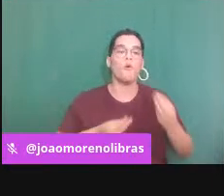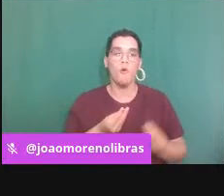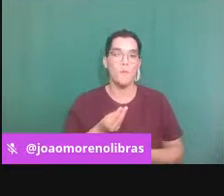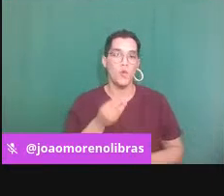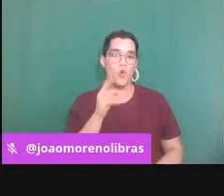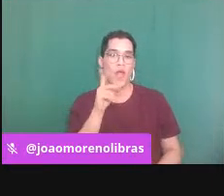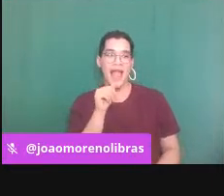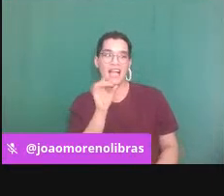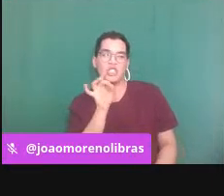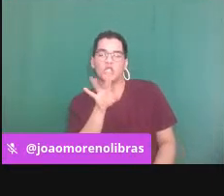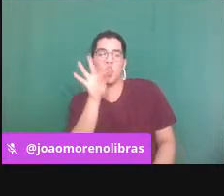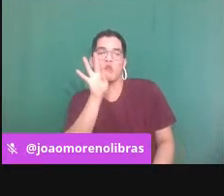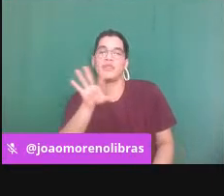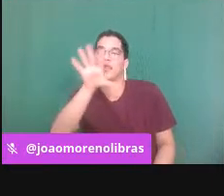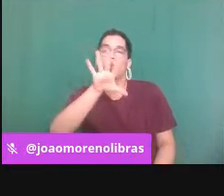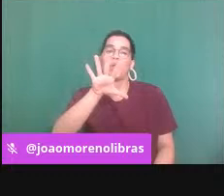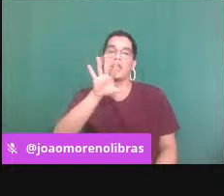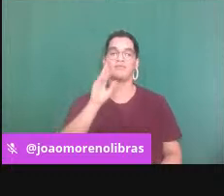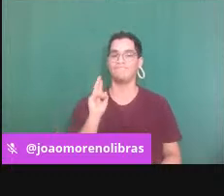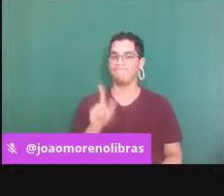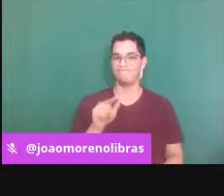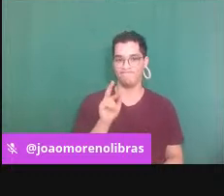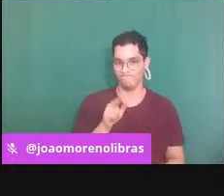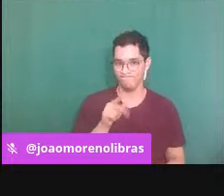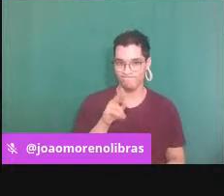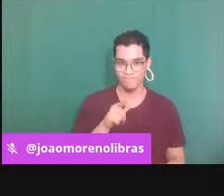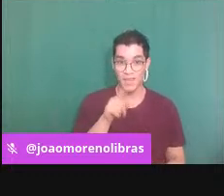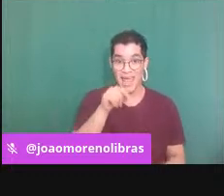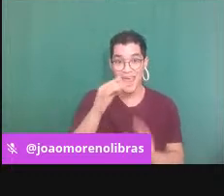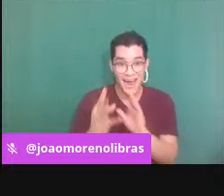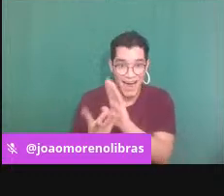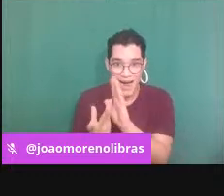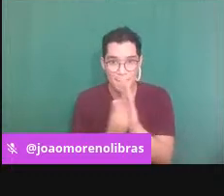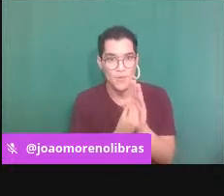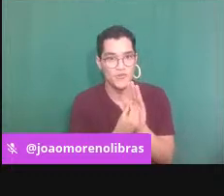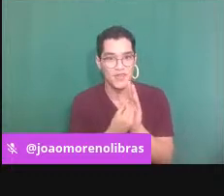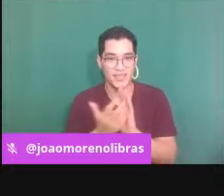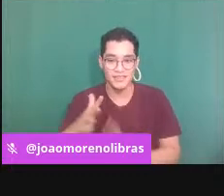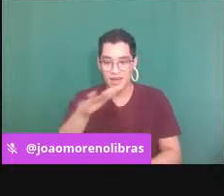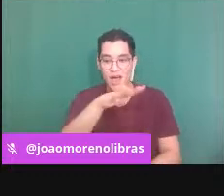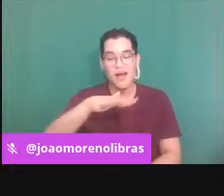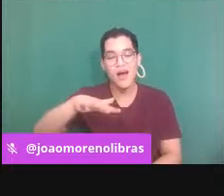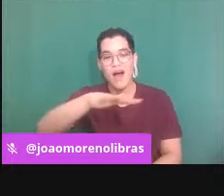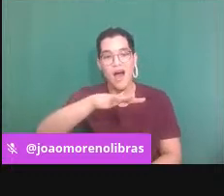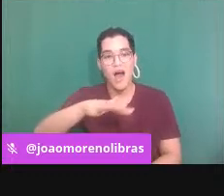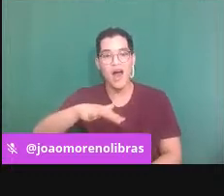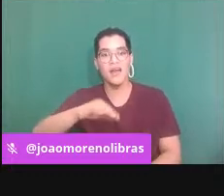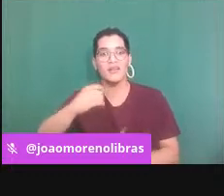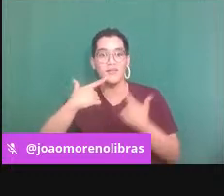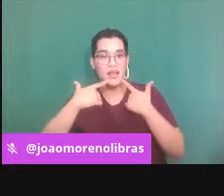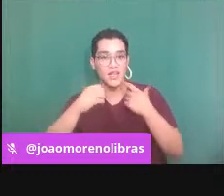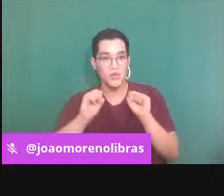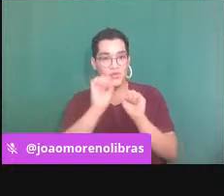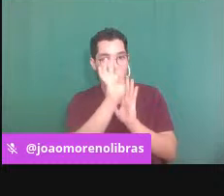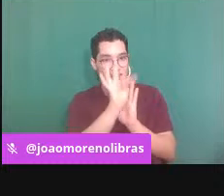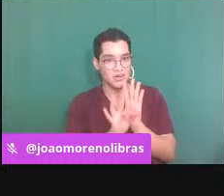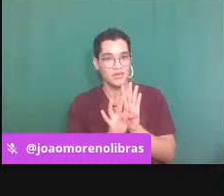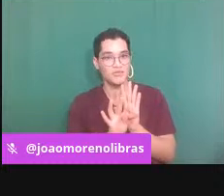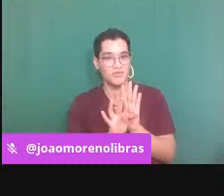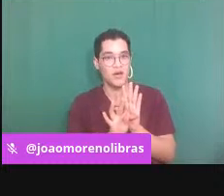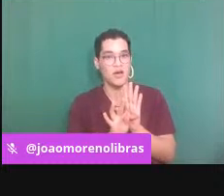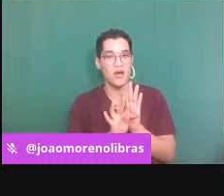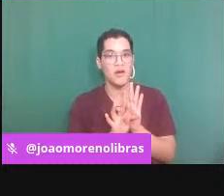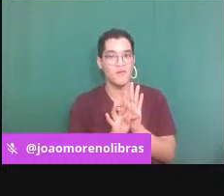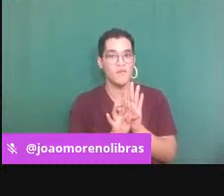abordagem dentro da linguística textual. E o Adam foi muito feliz numa definição que ele deu, eu retomei na